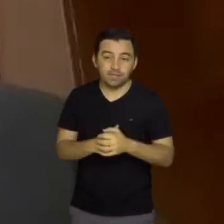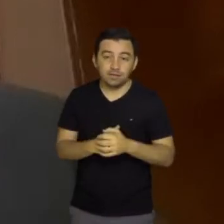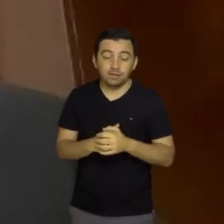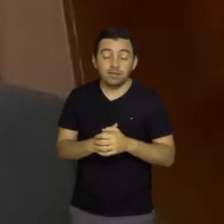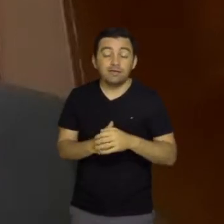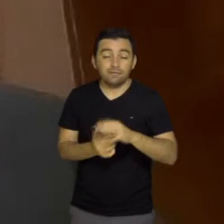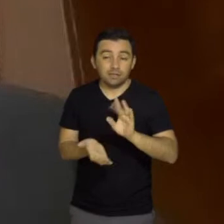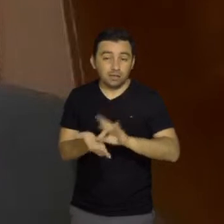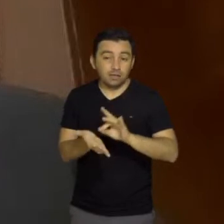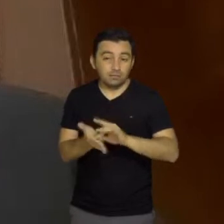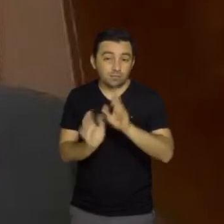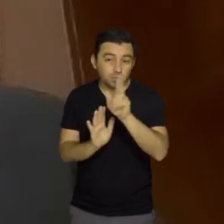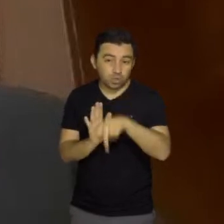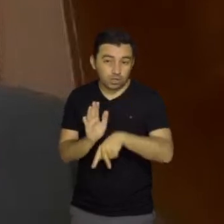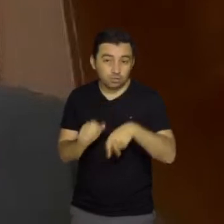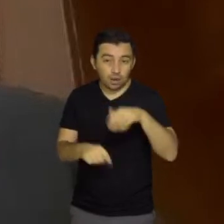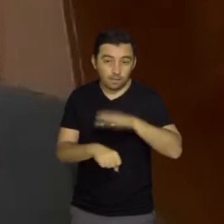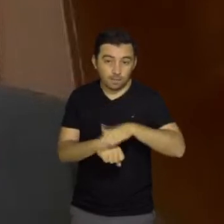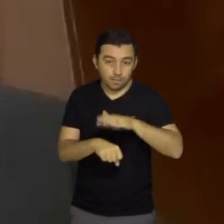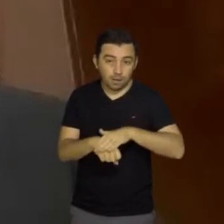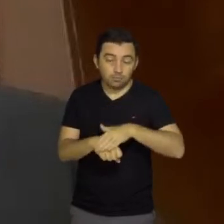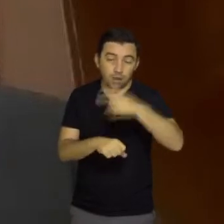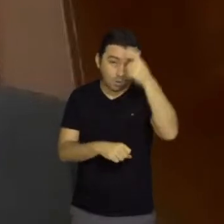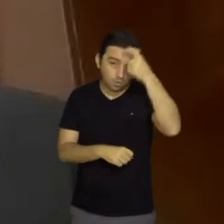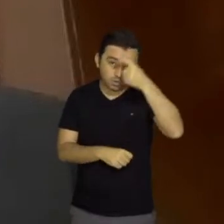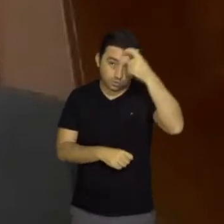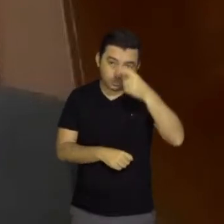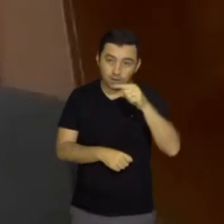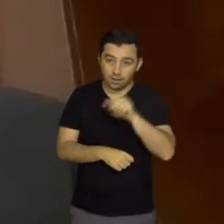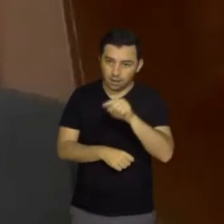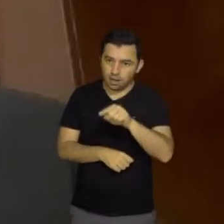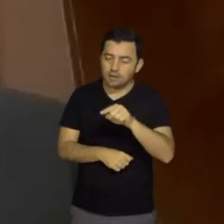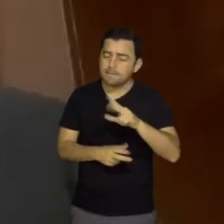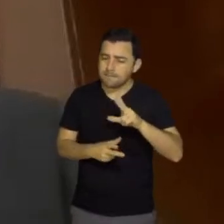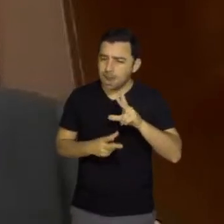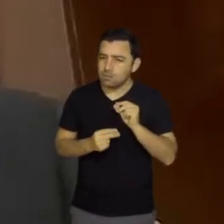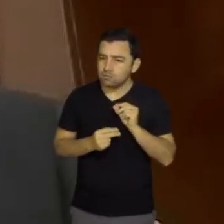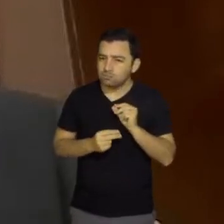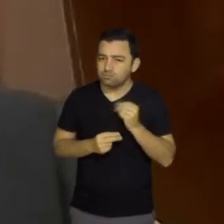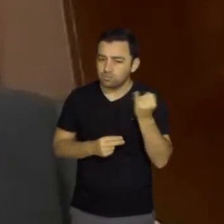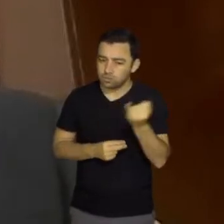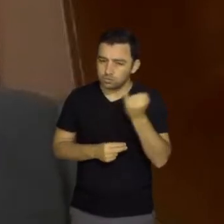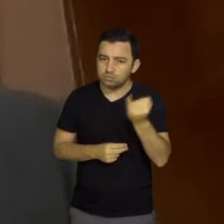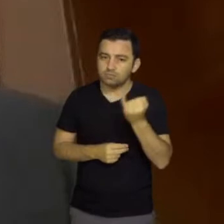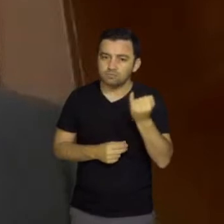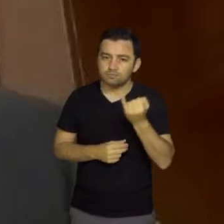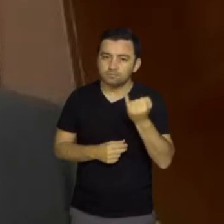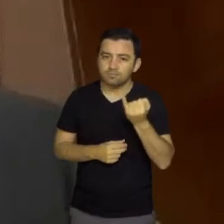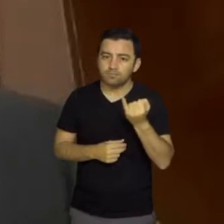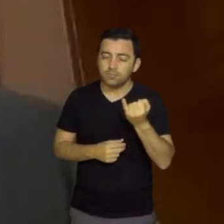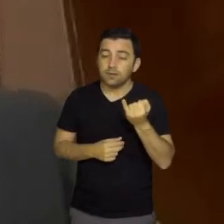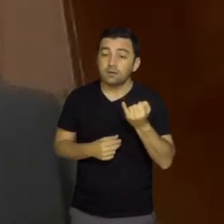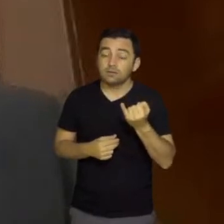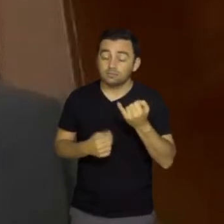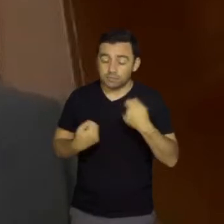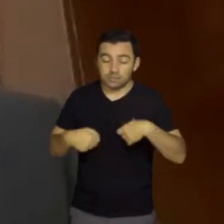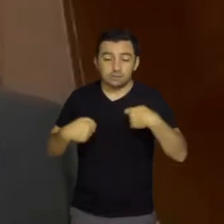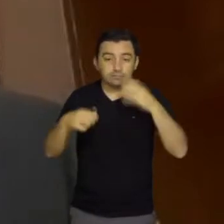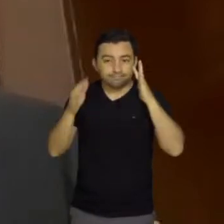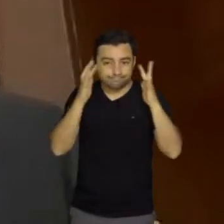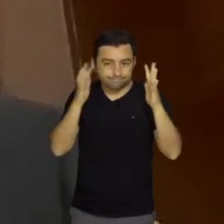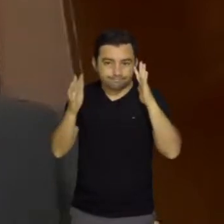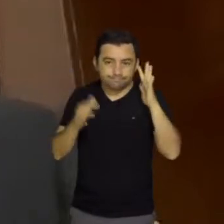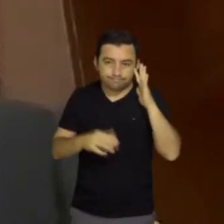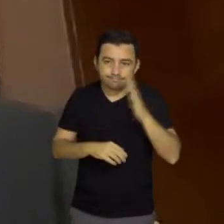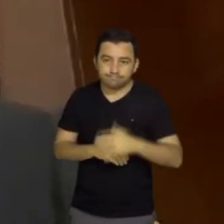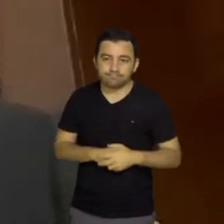projeto do deputado Maurício Cudelar, que é meritório e, no mínimo, traz uma boa reflexão. Obrigado pela